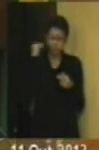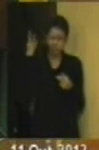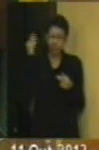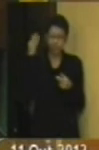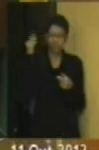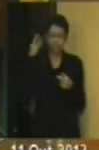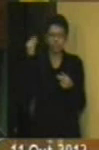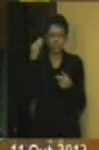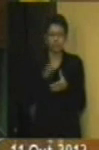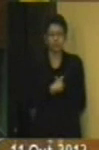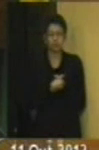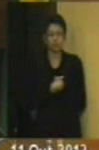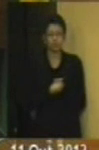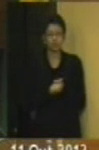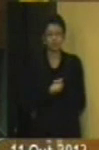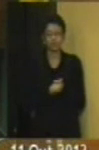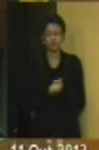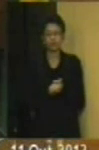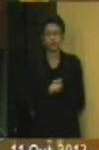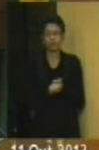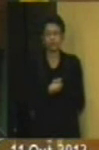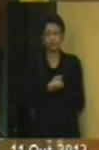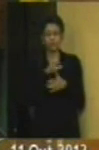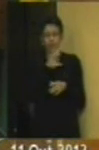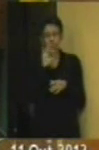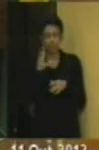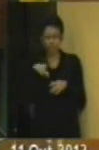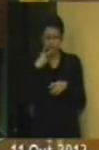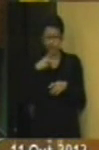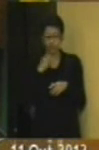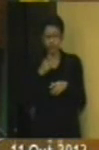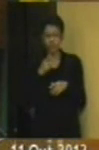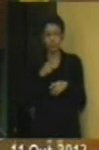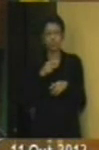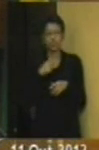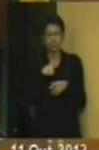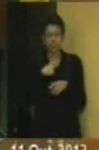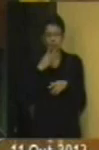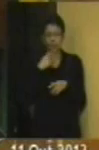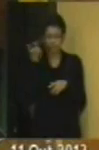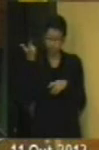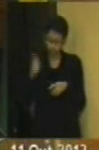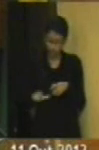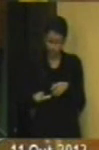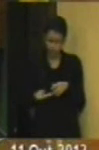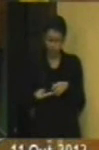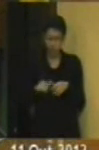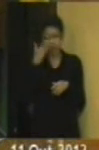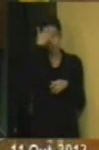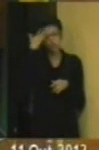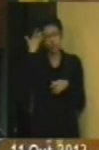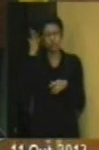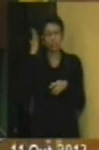falando coisas que o público em casa não houve mas a cada frase que vossa excelência e de selva repetir para o público está em casa pra saber que